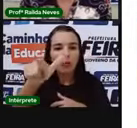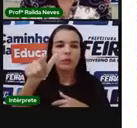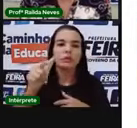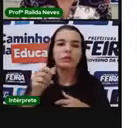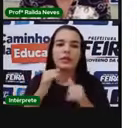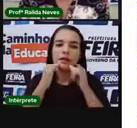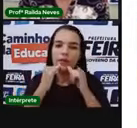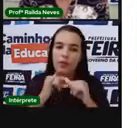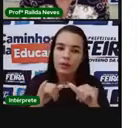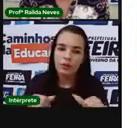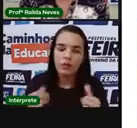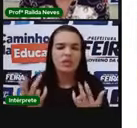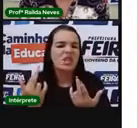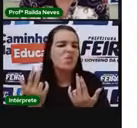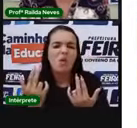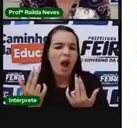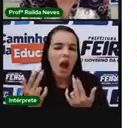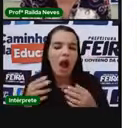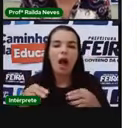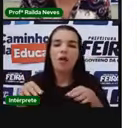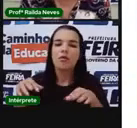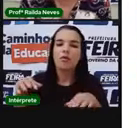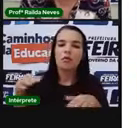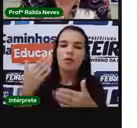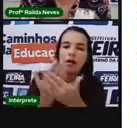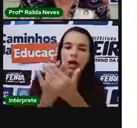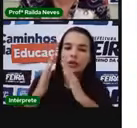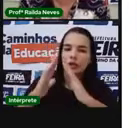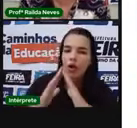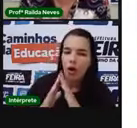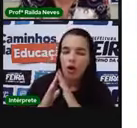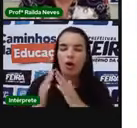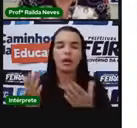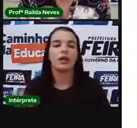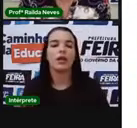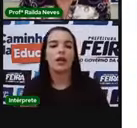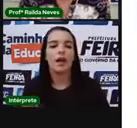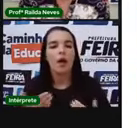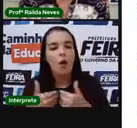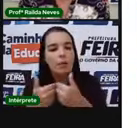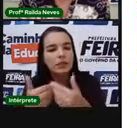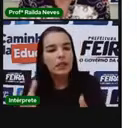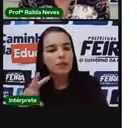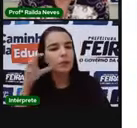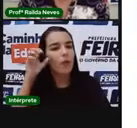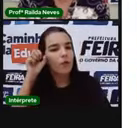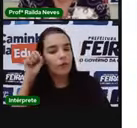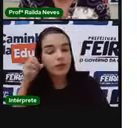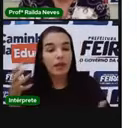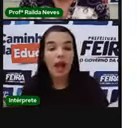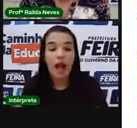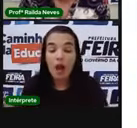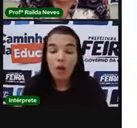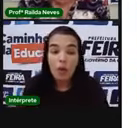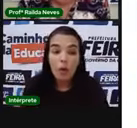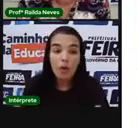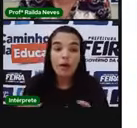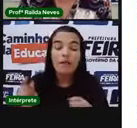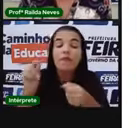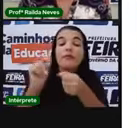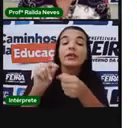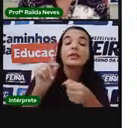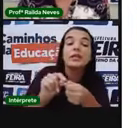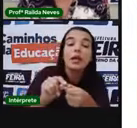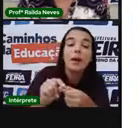gente começar nossas atividades de forma mais concreta. Começamos ouvindo e agora, na prática, o que faremos, não